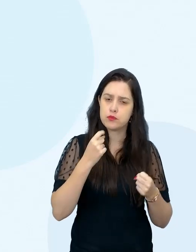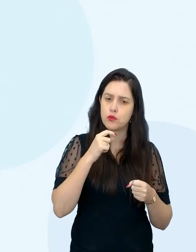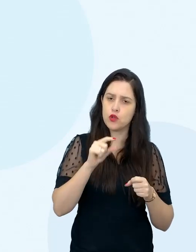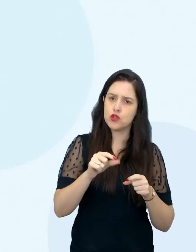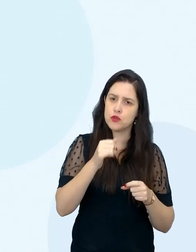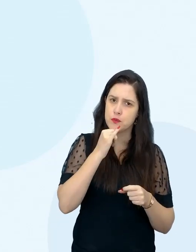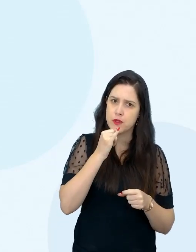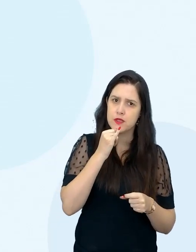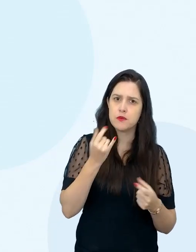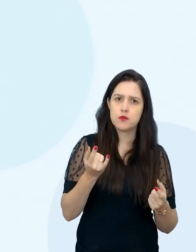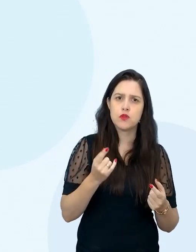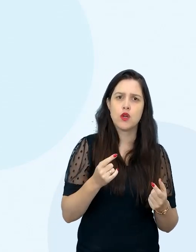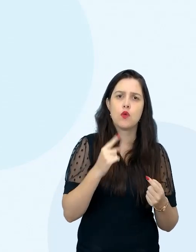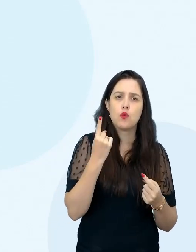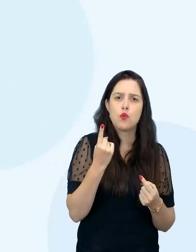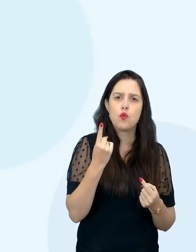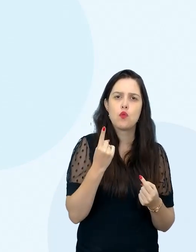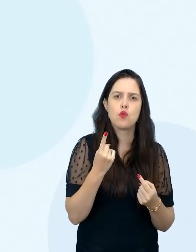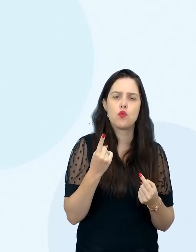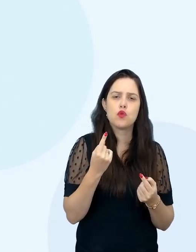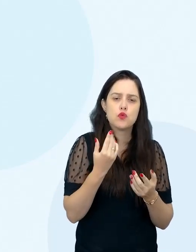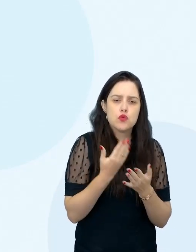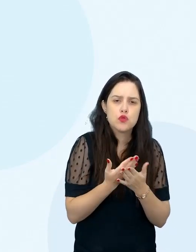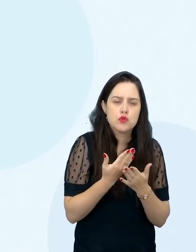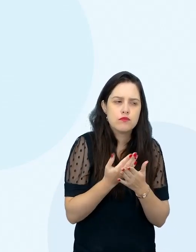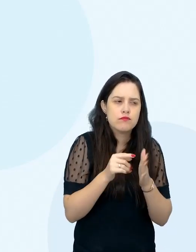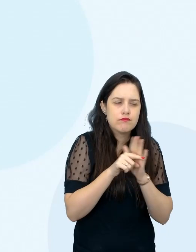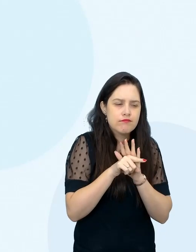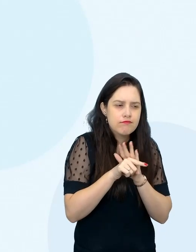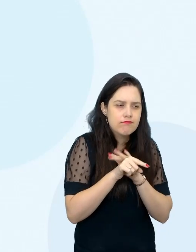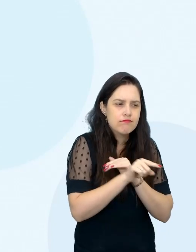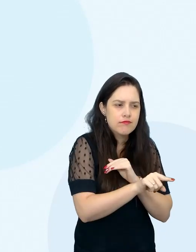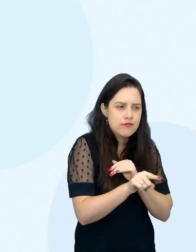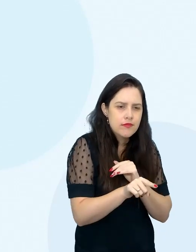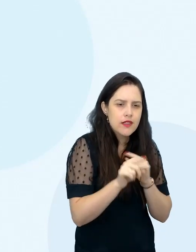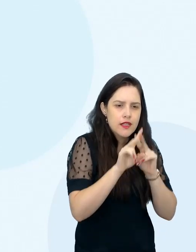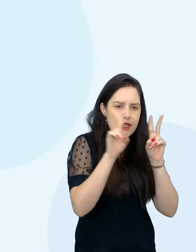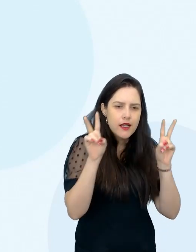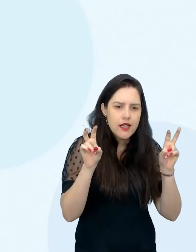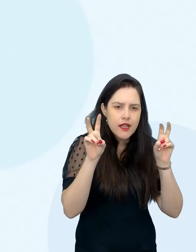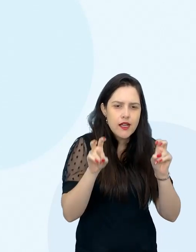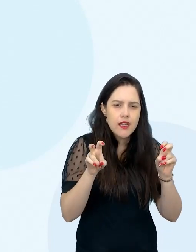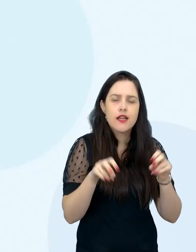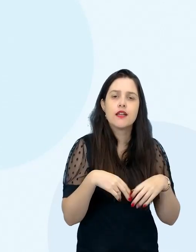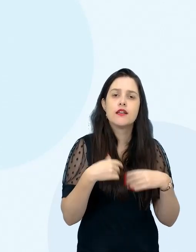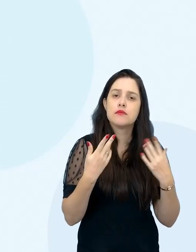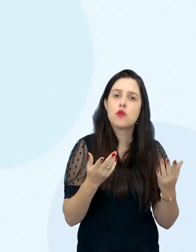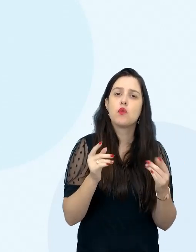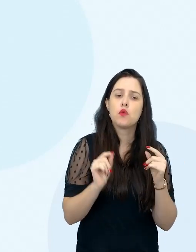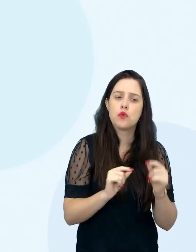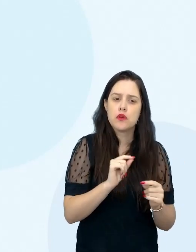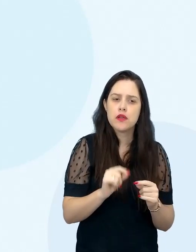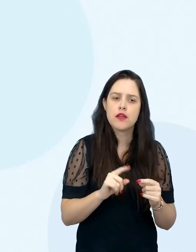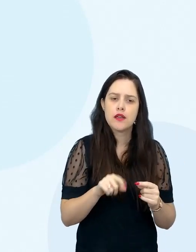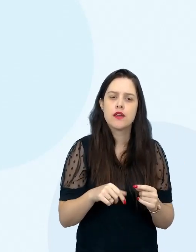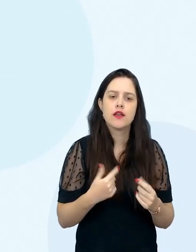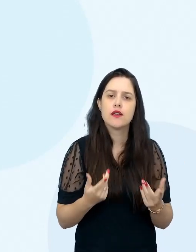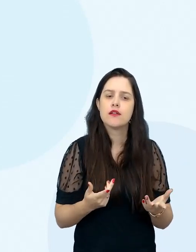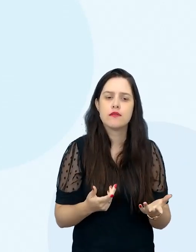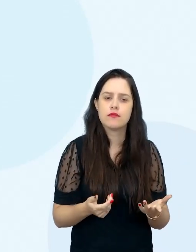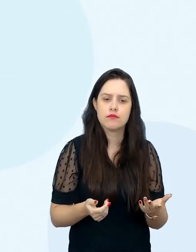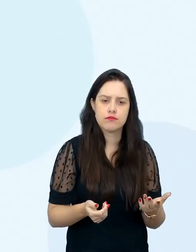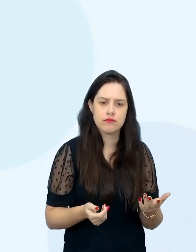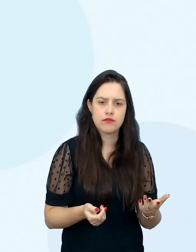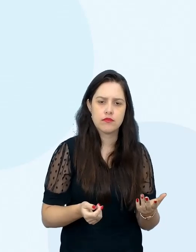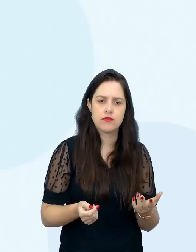exemplo, instigar os estudantes, né, a esse tema aí, que é um pouco genérico para eles? Que a gente tem uma sugestão que a